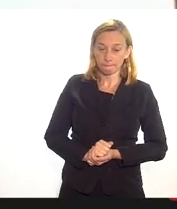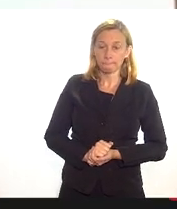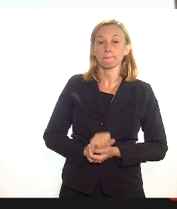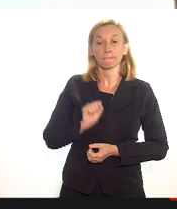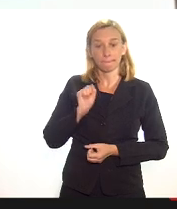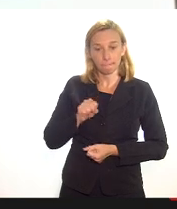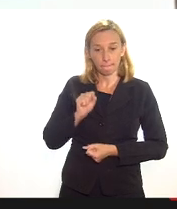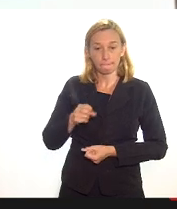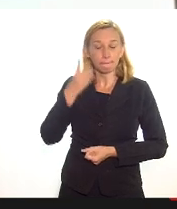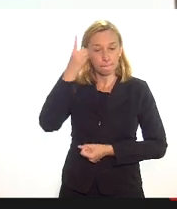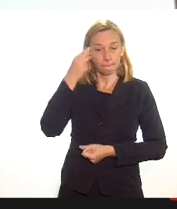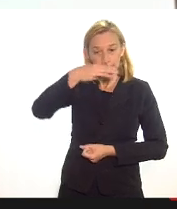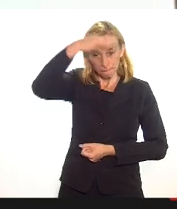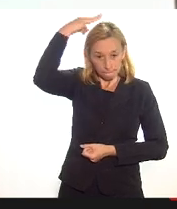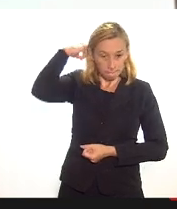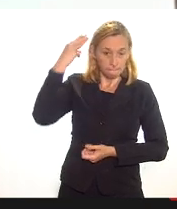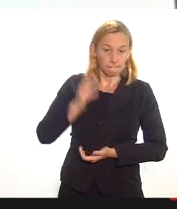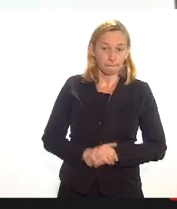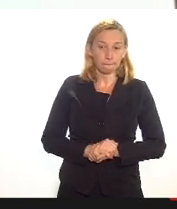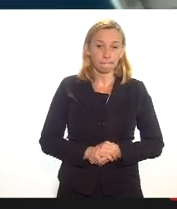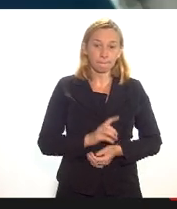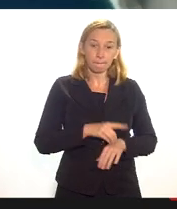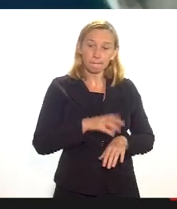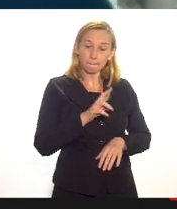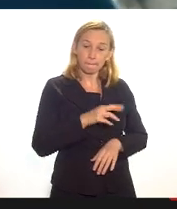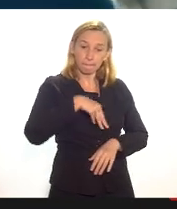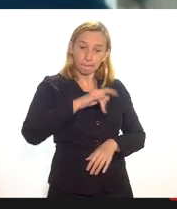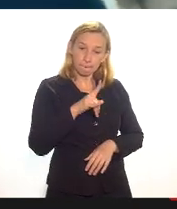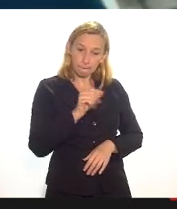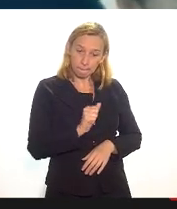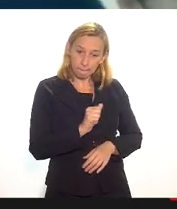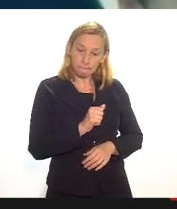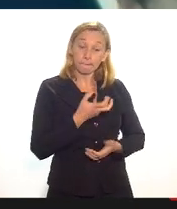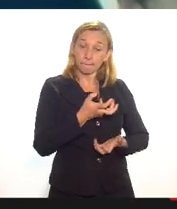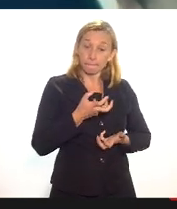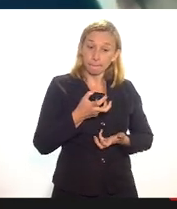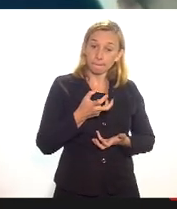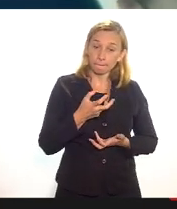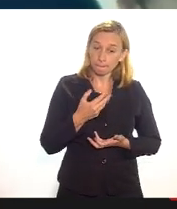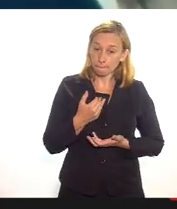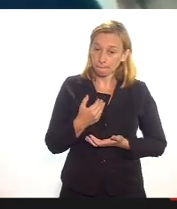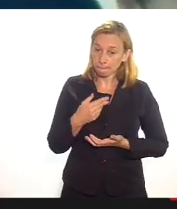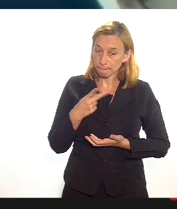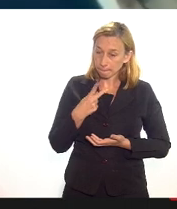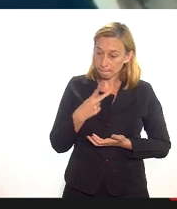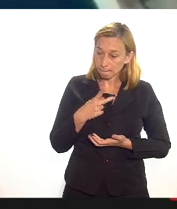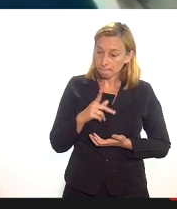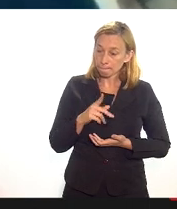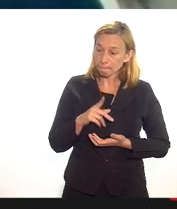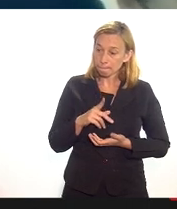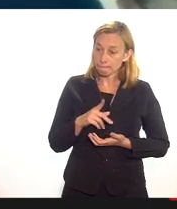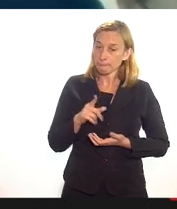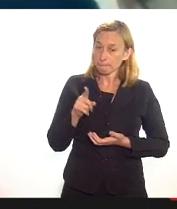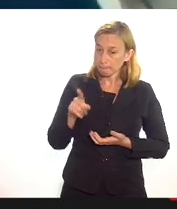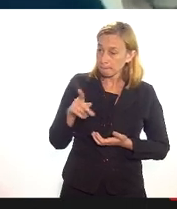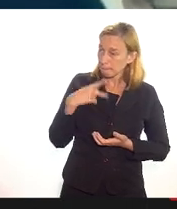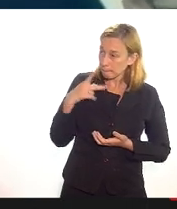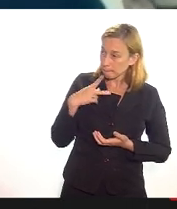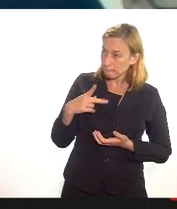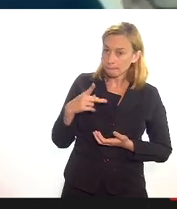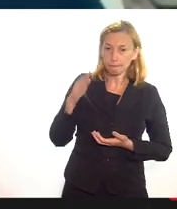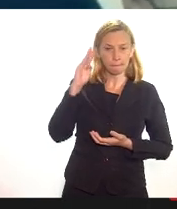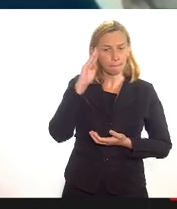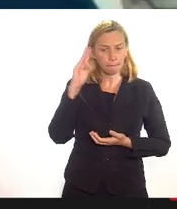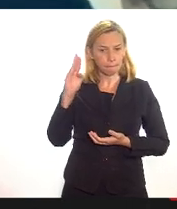Claro, deputado Márcio Pacheco. Doutora Magda, eu queria sim salientar o que a senhora acabou de dizer, especialmente